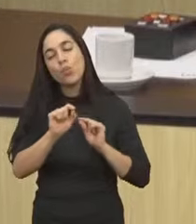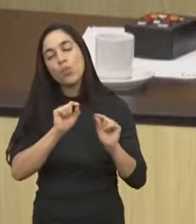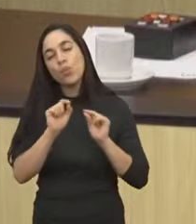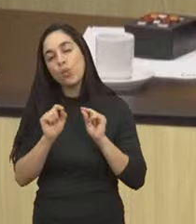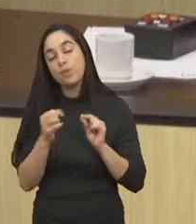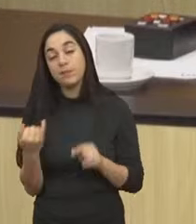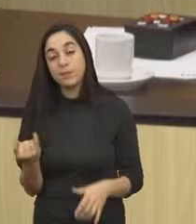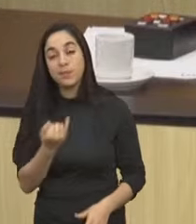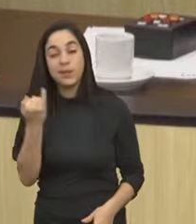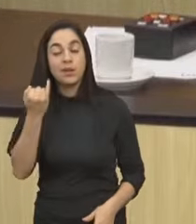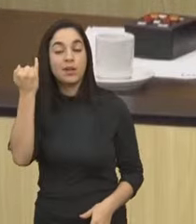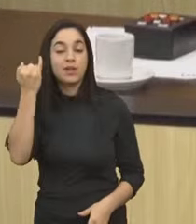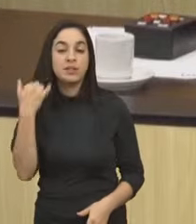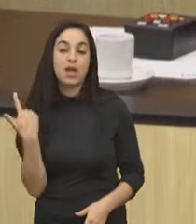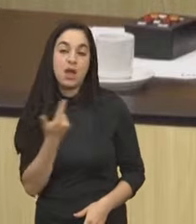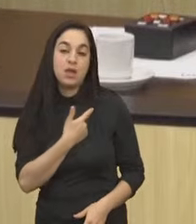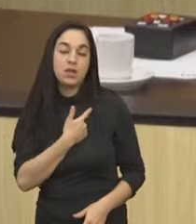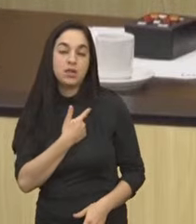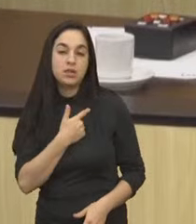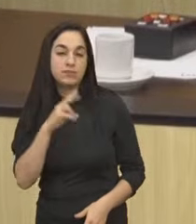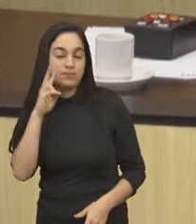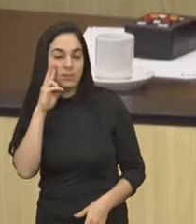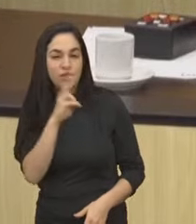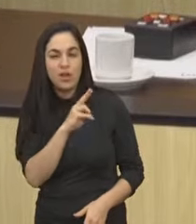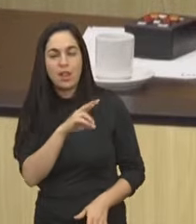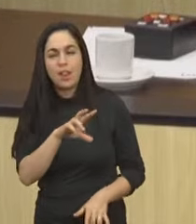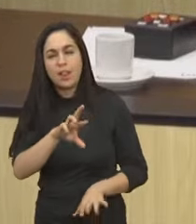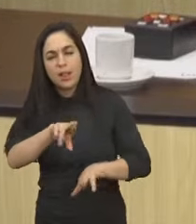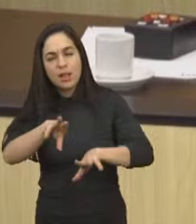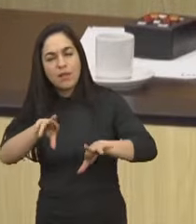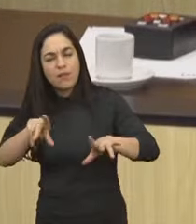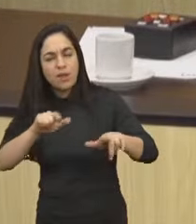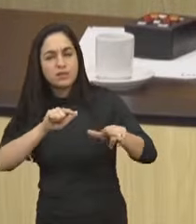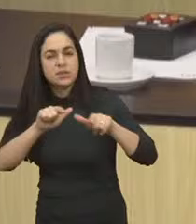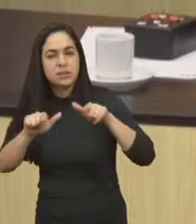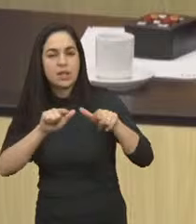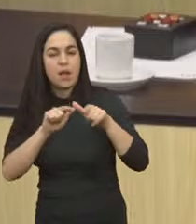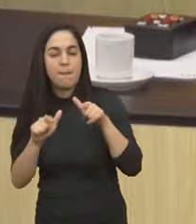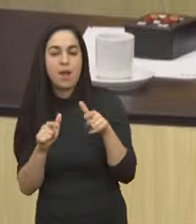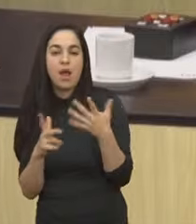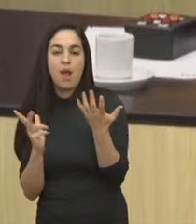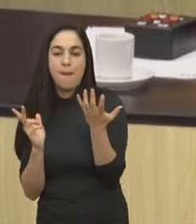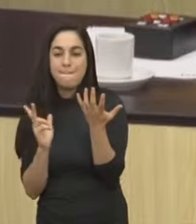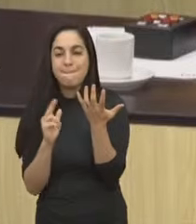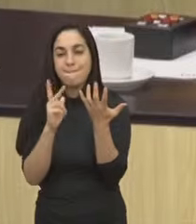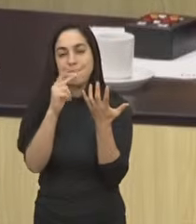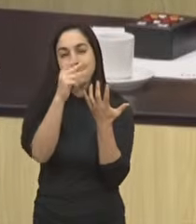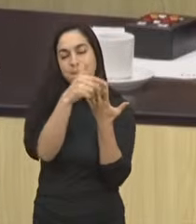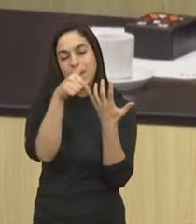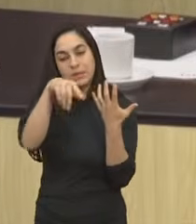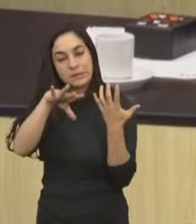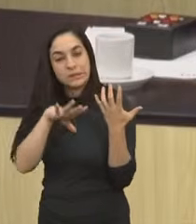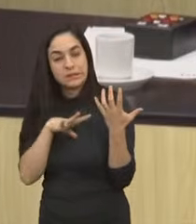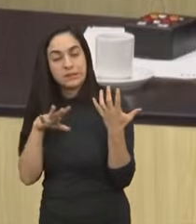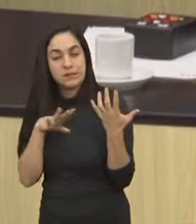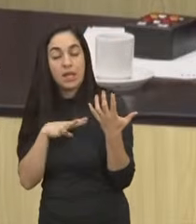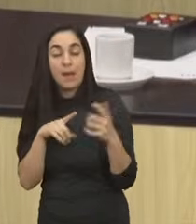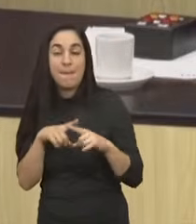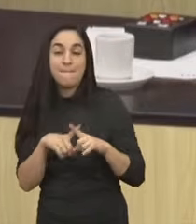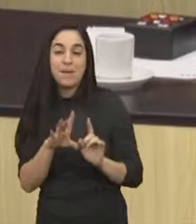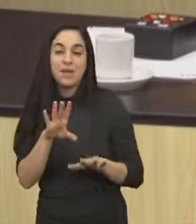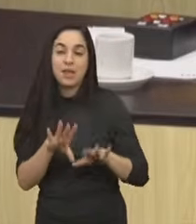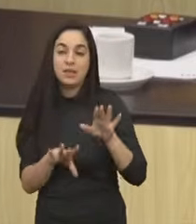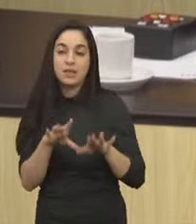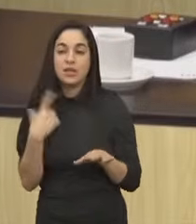importância que ele é. A gente tem acompanhado aí diversos serviços de limpeza e de poda na cidade, mas infelizmente às vezes